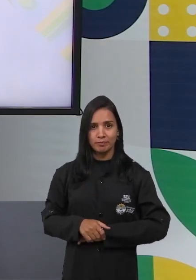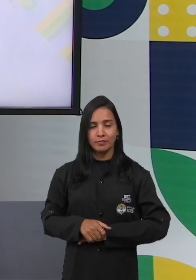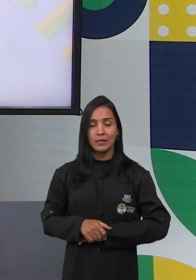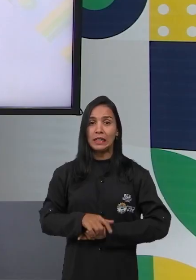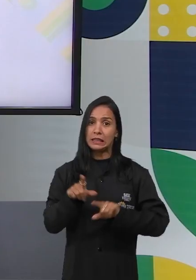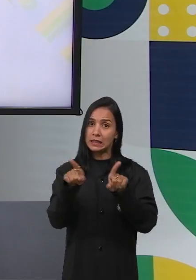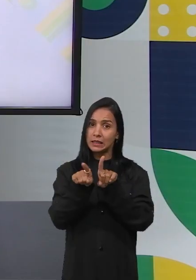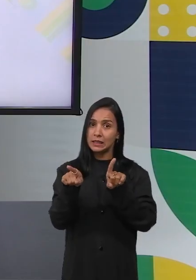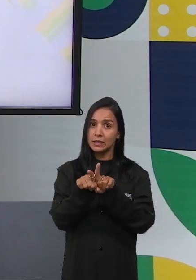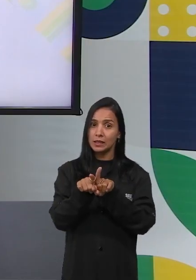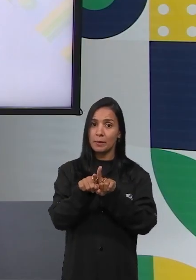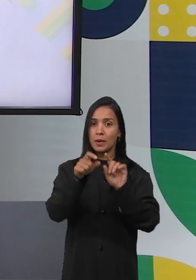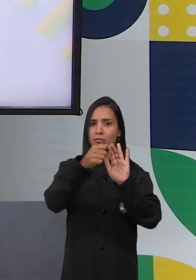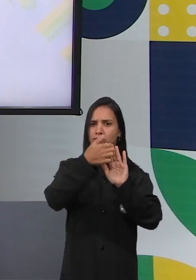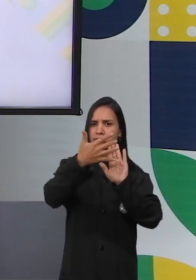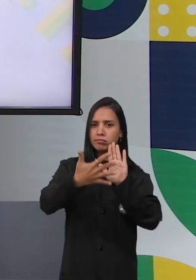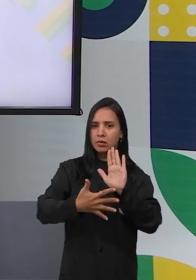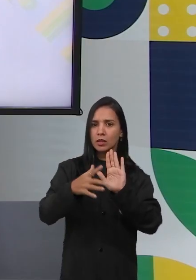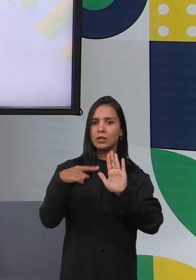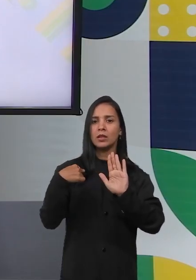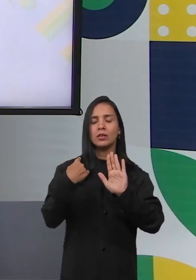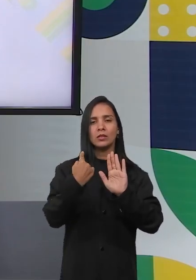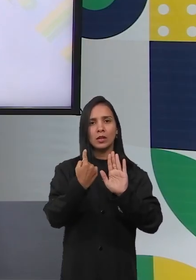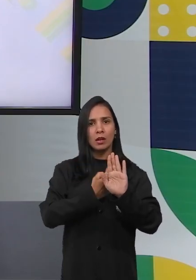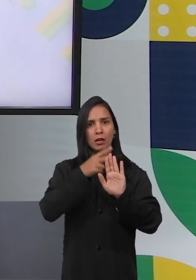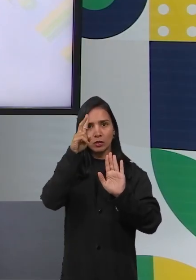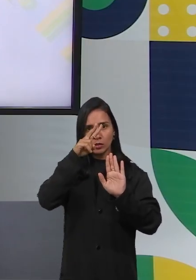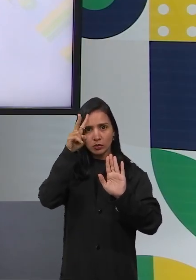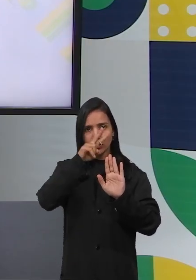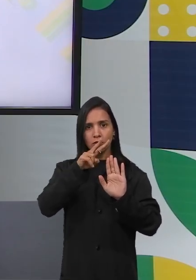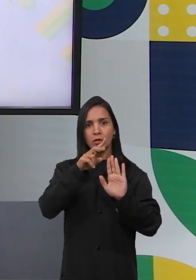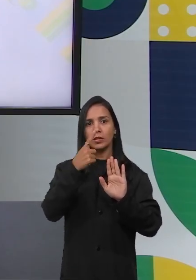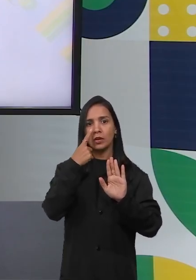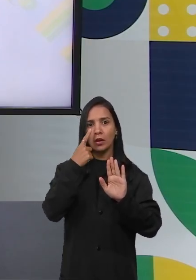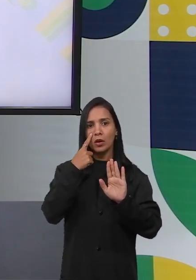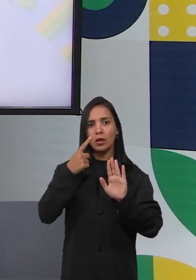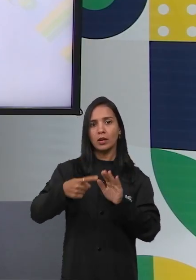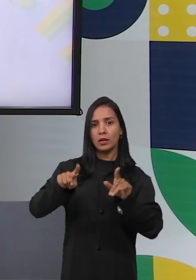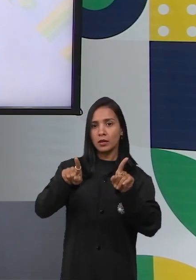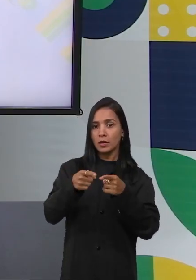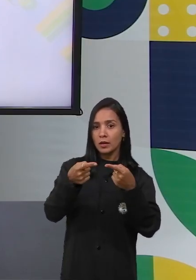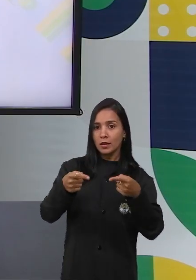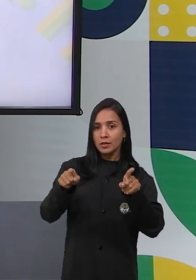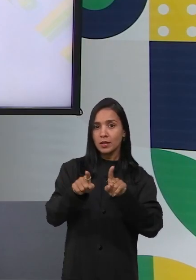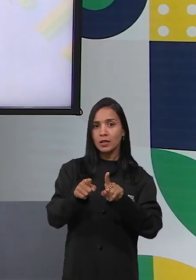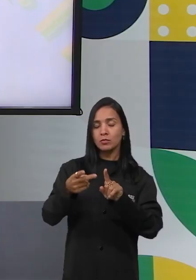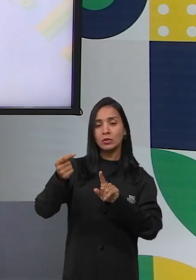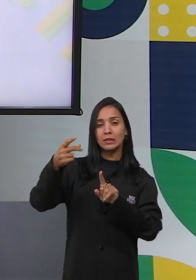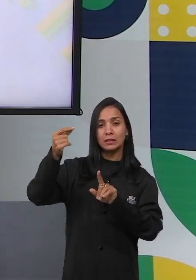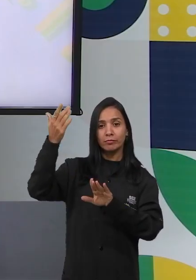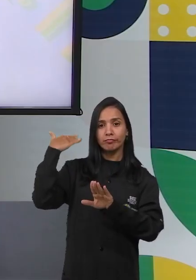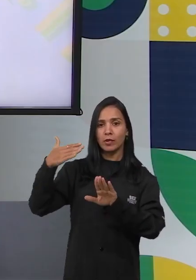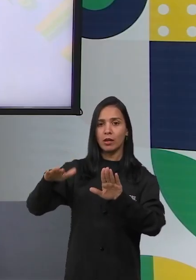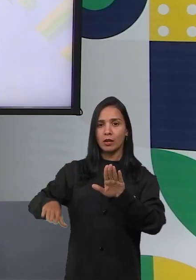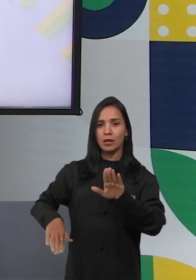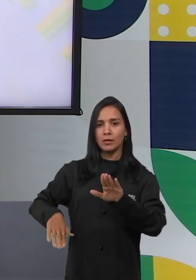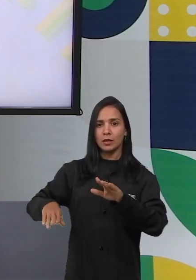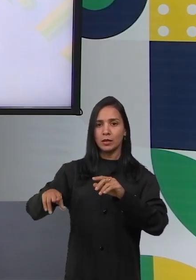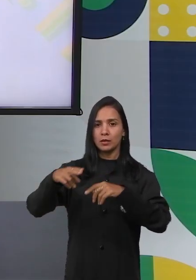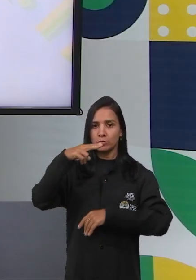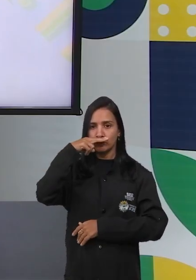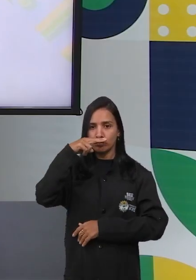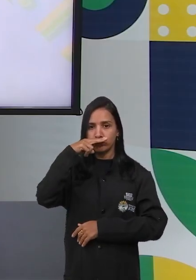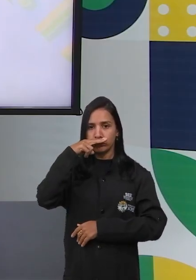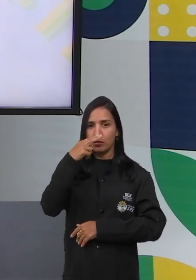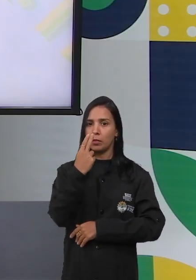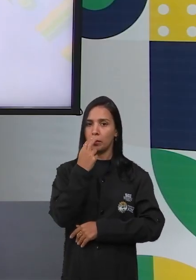da nossa história, as canções que foram produzidas nessa época, que é a ditadura militar. Diferente da